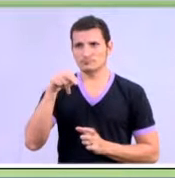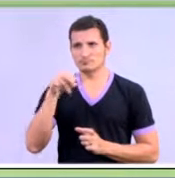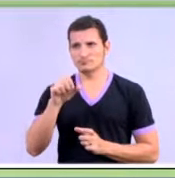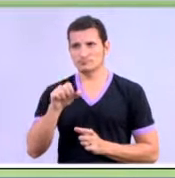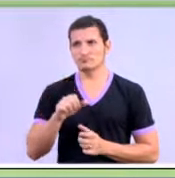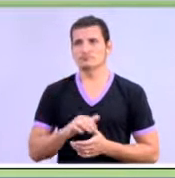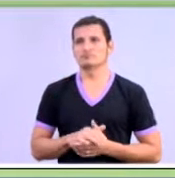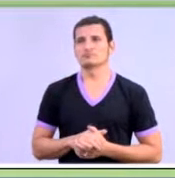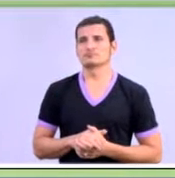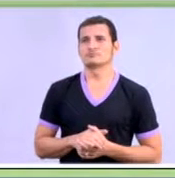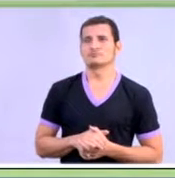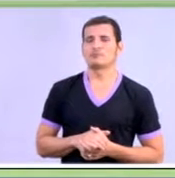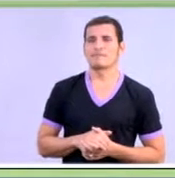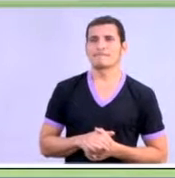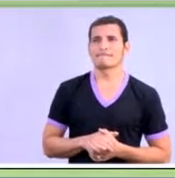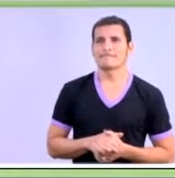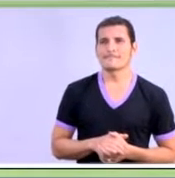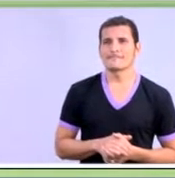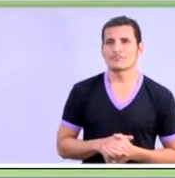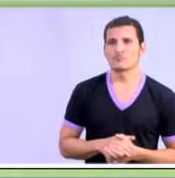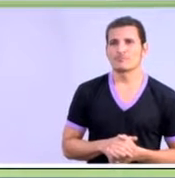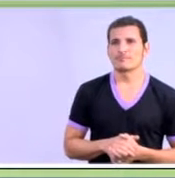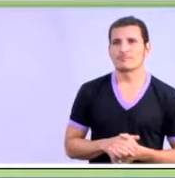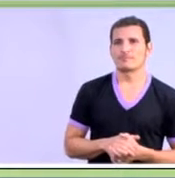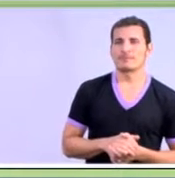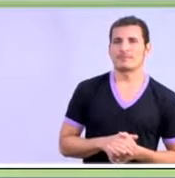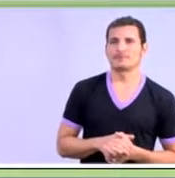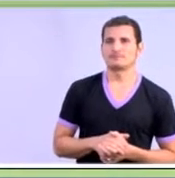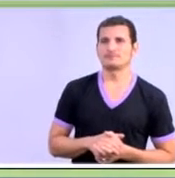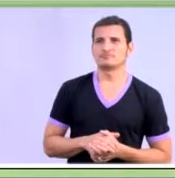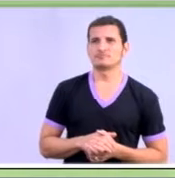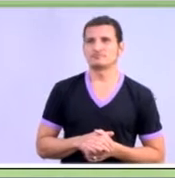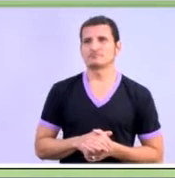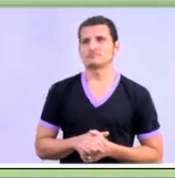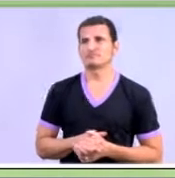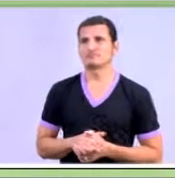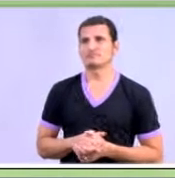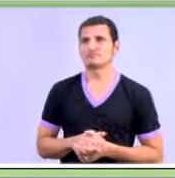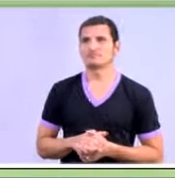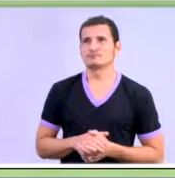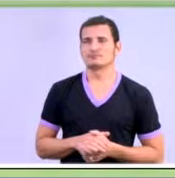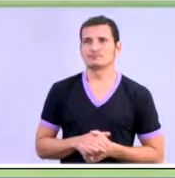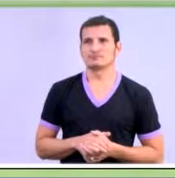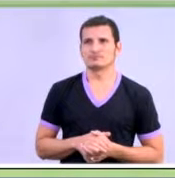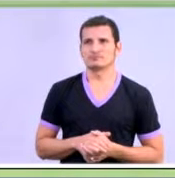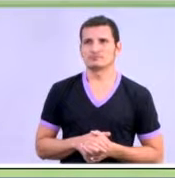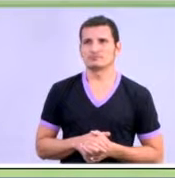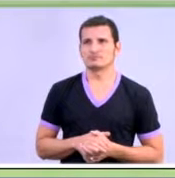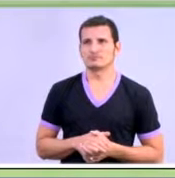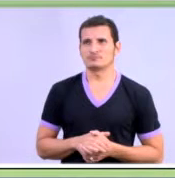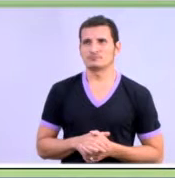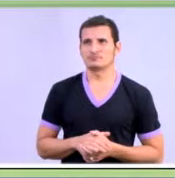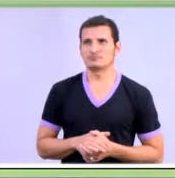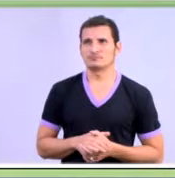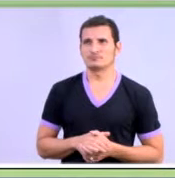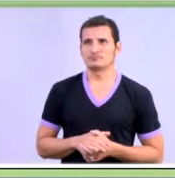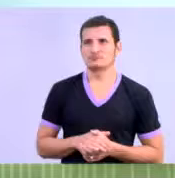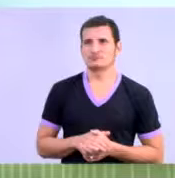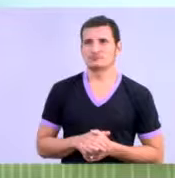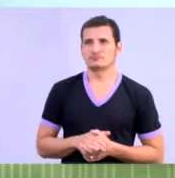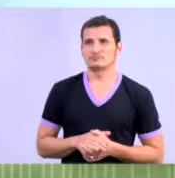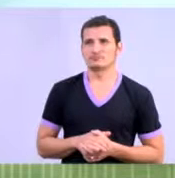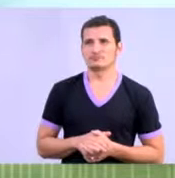definindo o valor que eu quero, o resultado da ação que eu quero resolver. Pessoal, vou deixar essa lousa